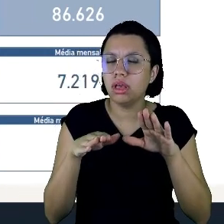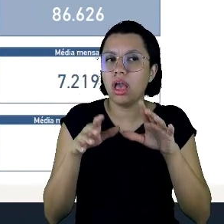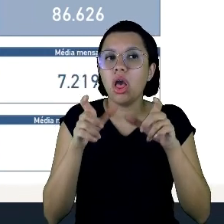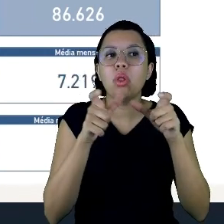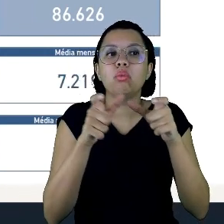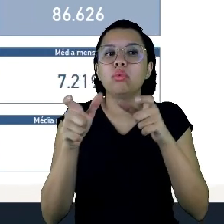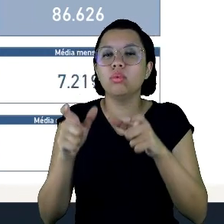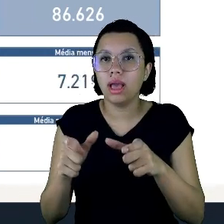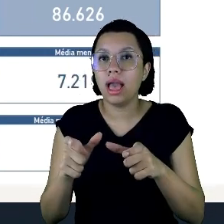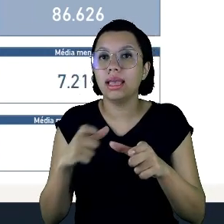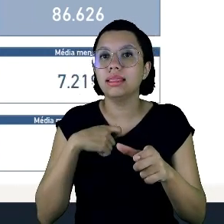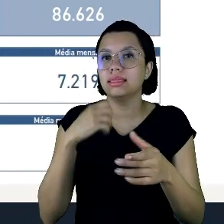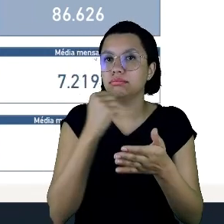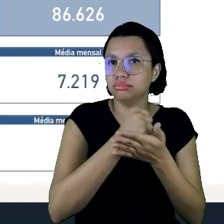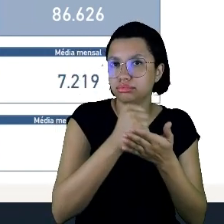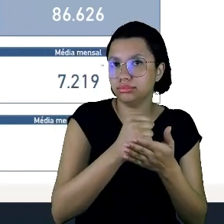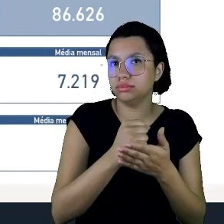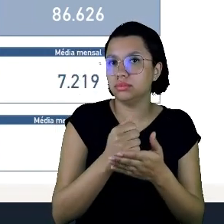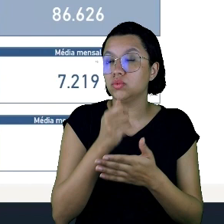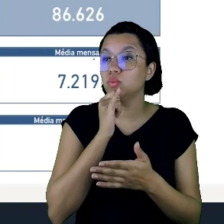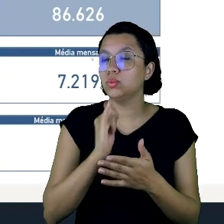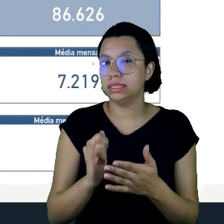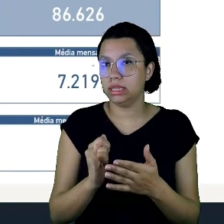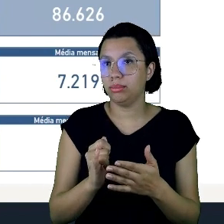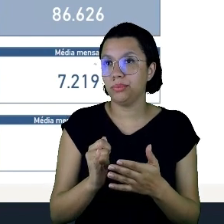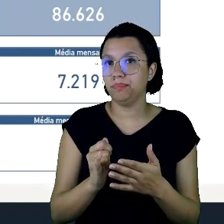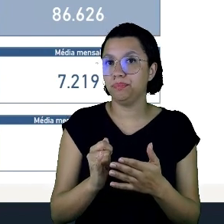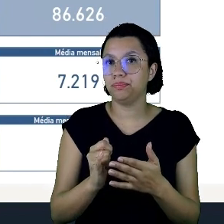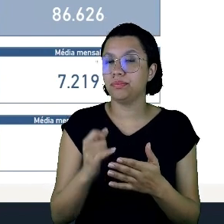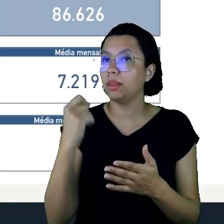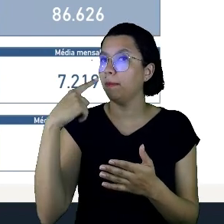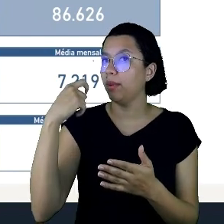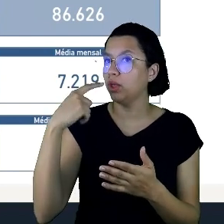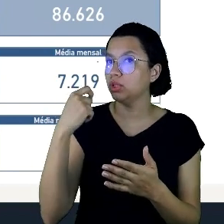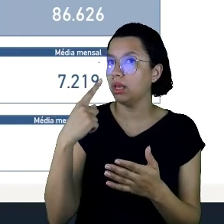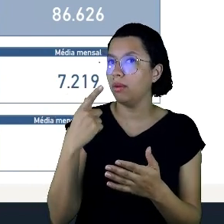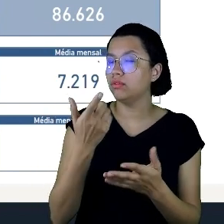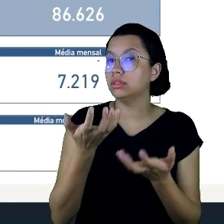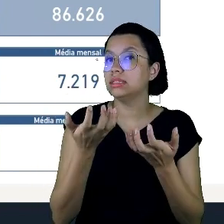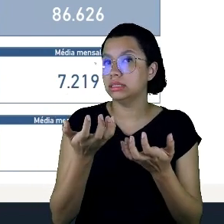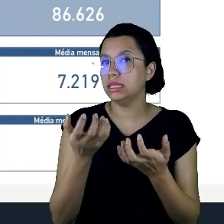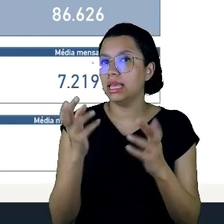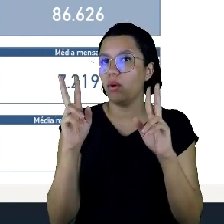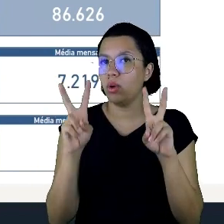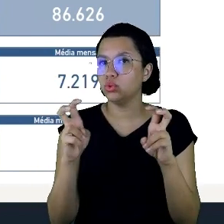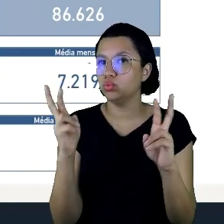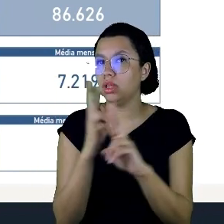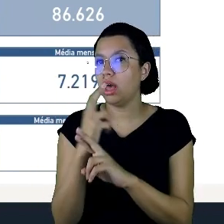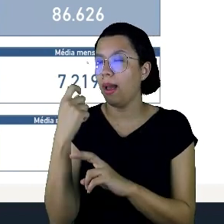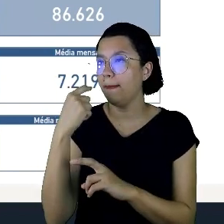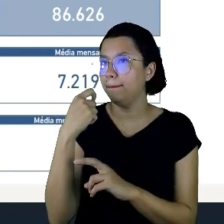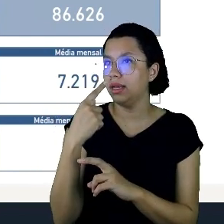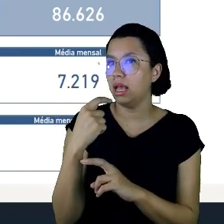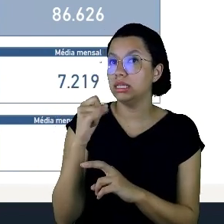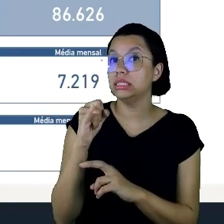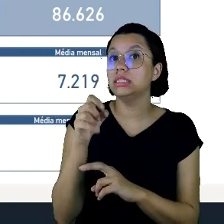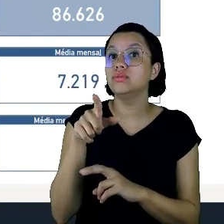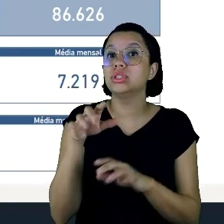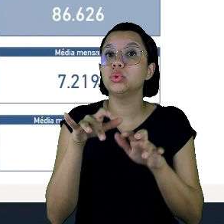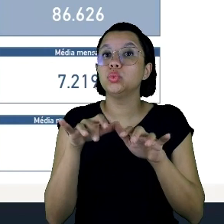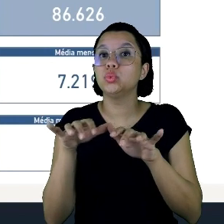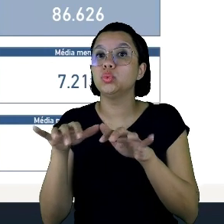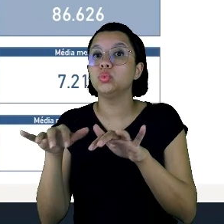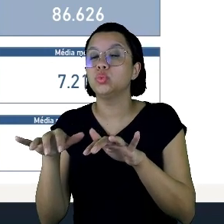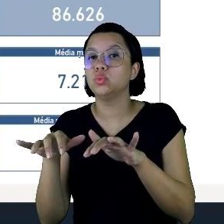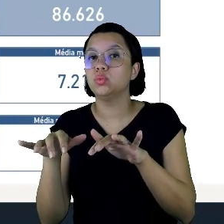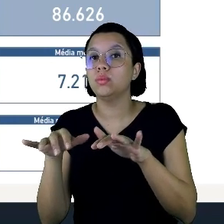qualquer posição que o assunto esteja cadastrado. Vou utilizar um exemplo aqui, por exemplo, medicamentos. Isso aqui é um assunto